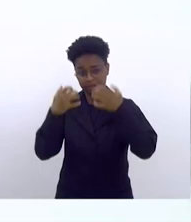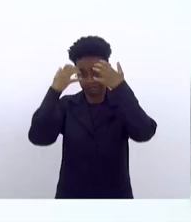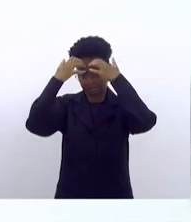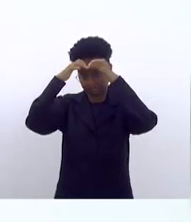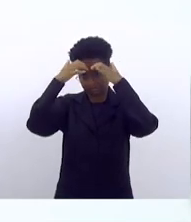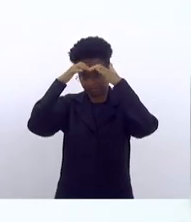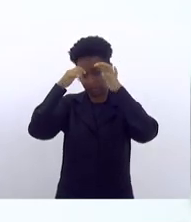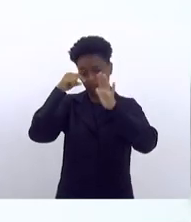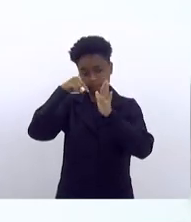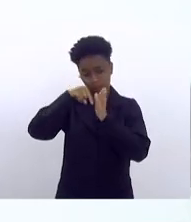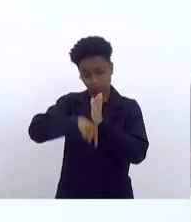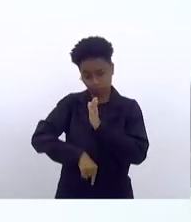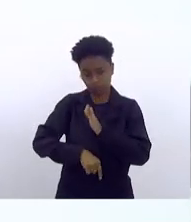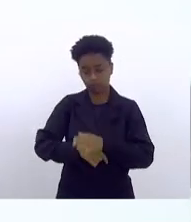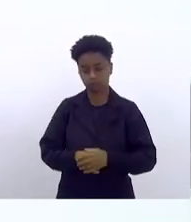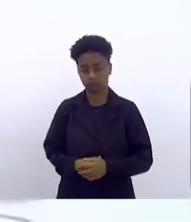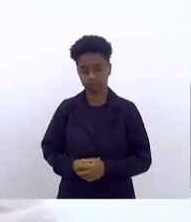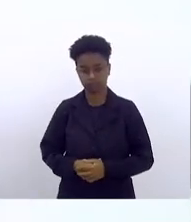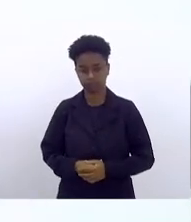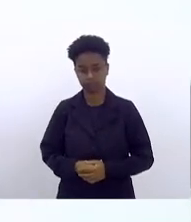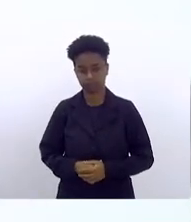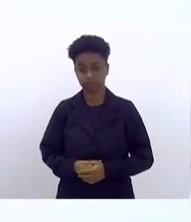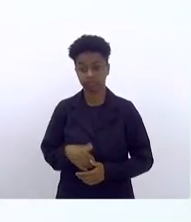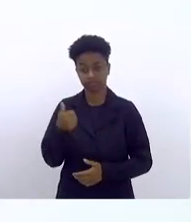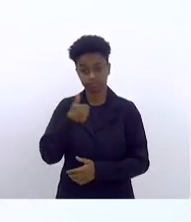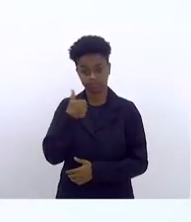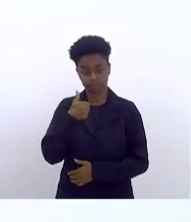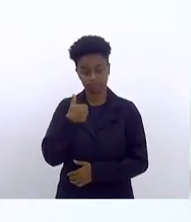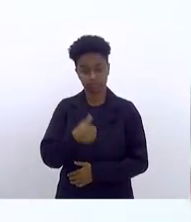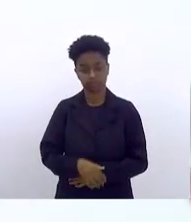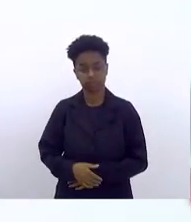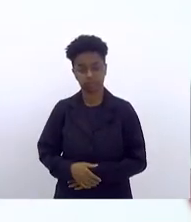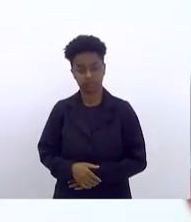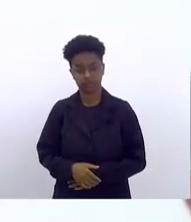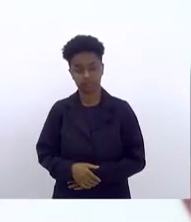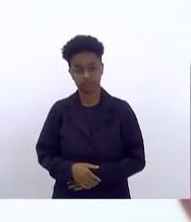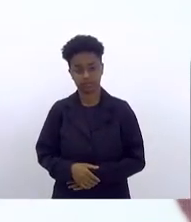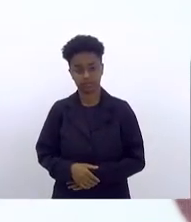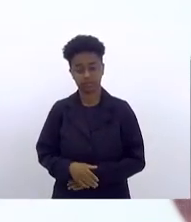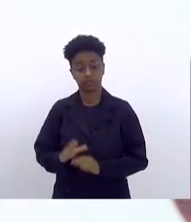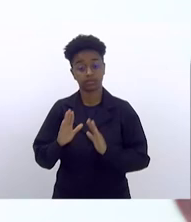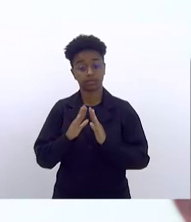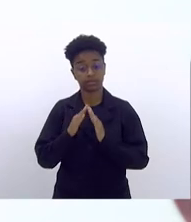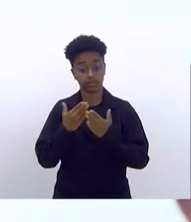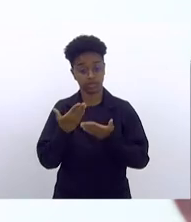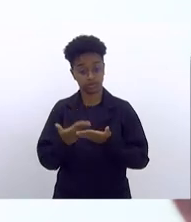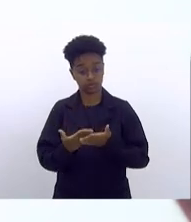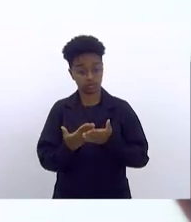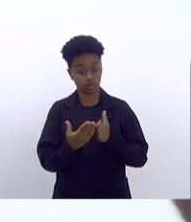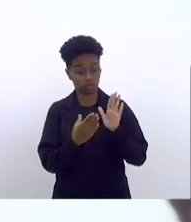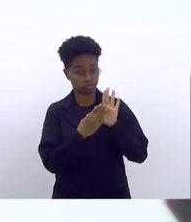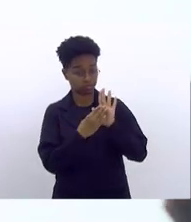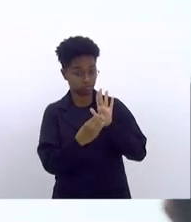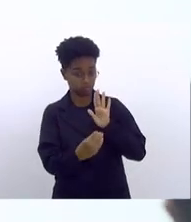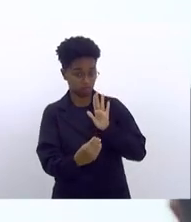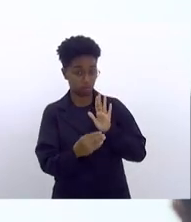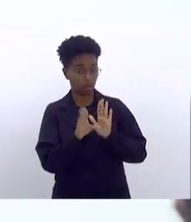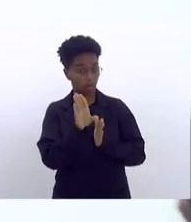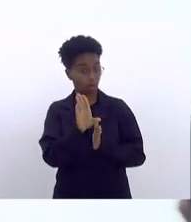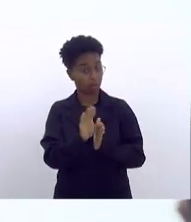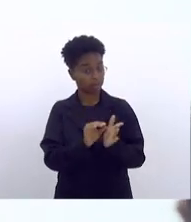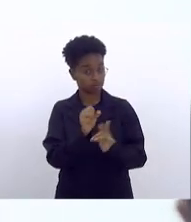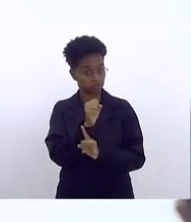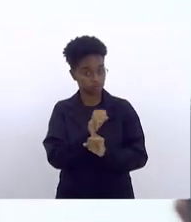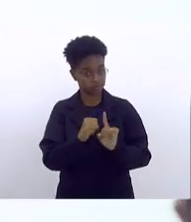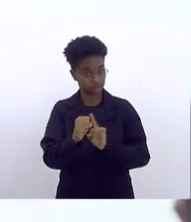mais profundas da gente primeira delas a escola é reflexo da sociedade essa reflexão nós